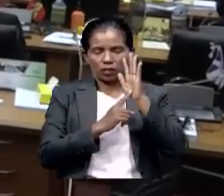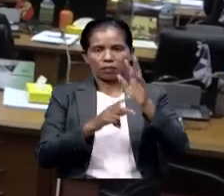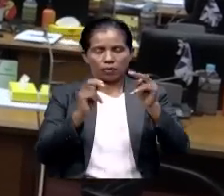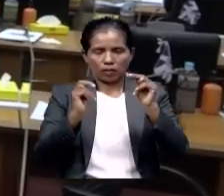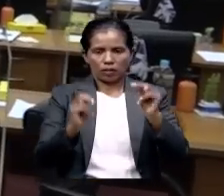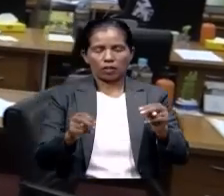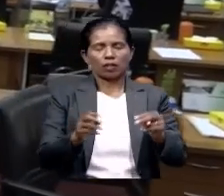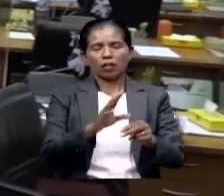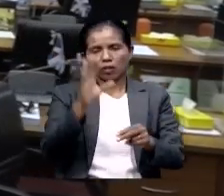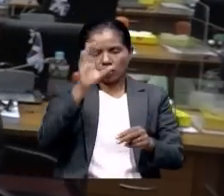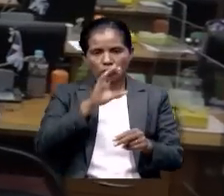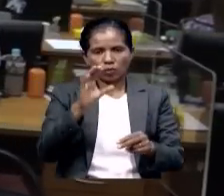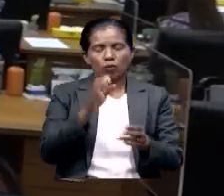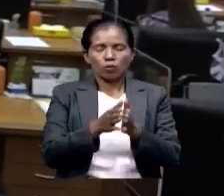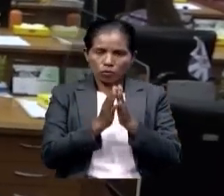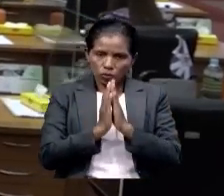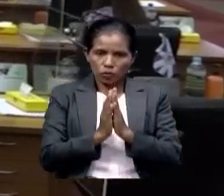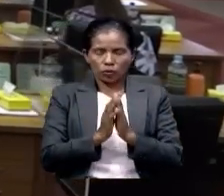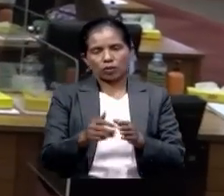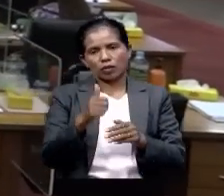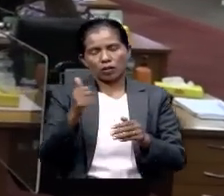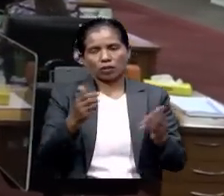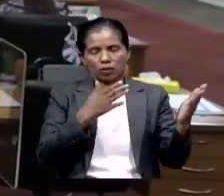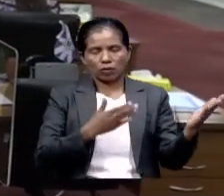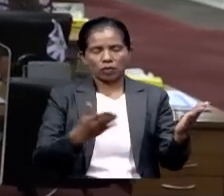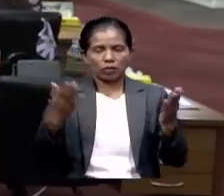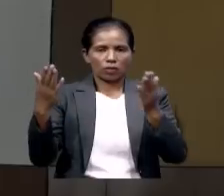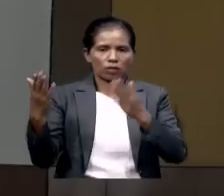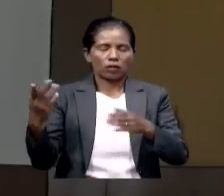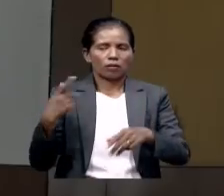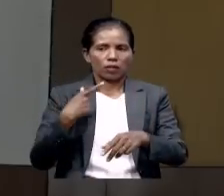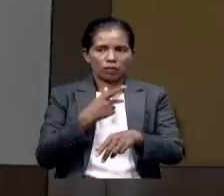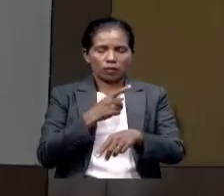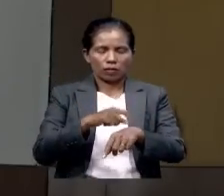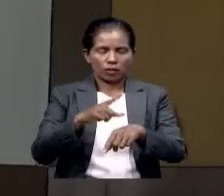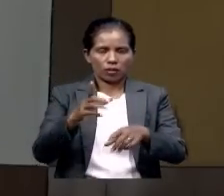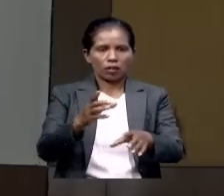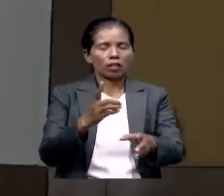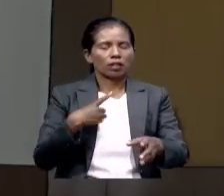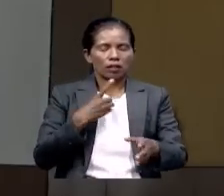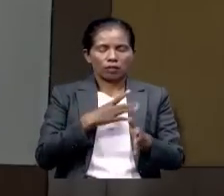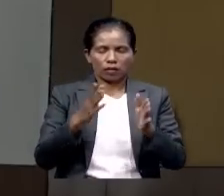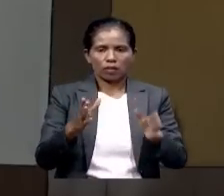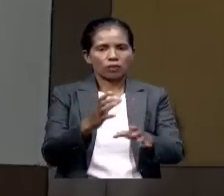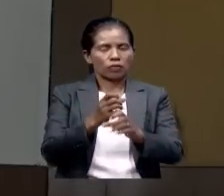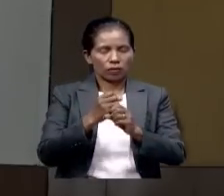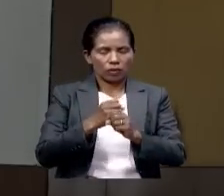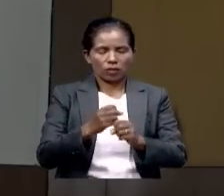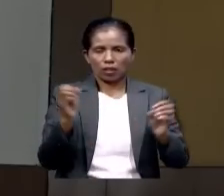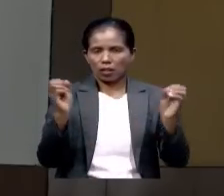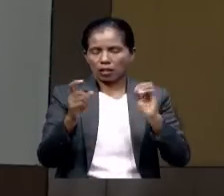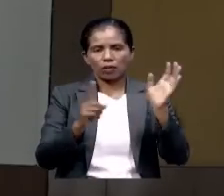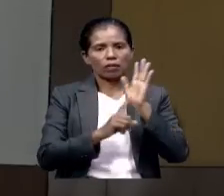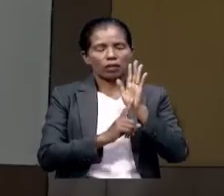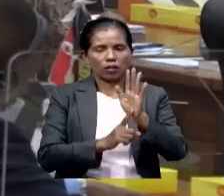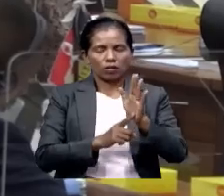precisamos investigar parte seluk, hodunne levanta e a plenária, banhere deputado Sira Foti Questão lá e a factus, bela foi impacto